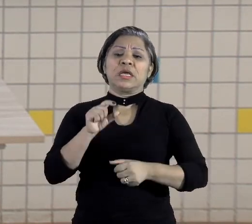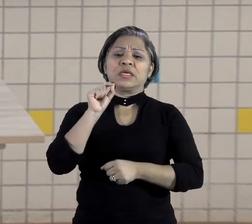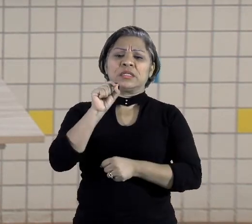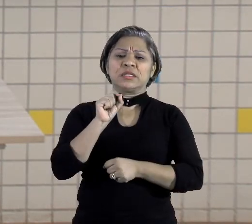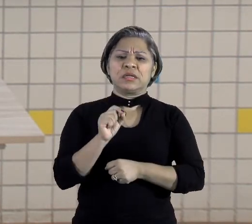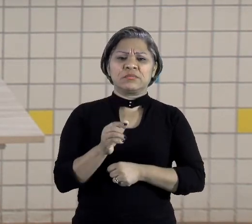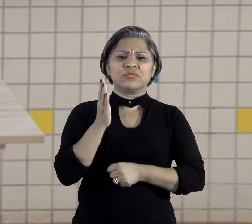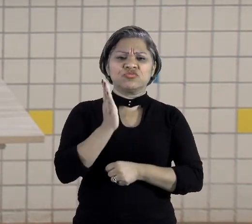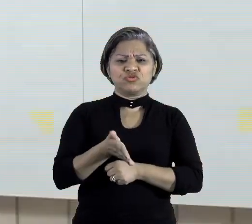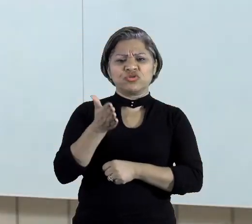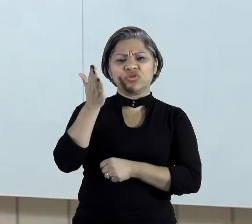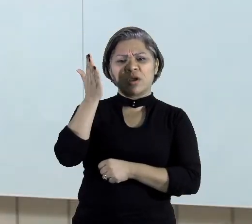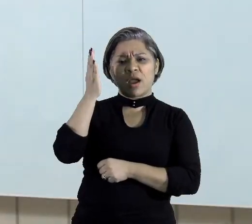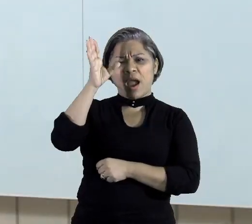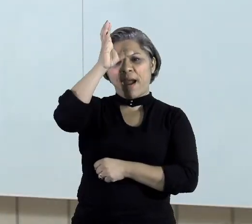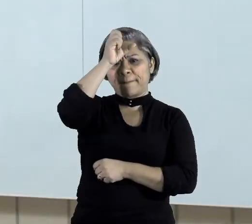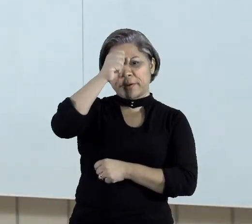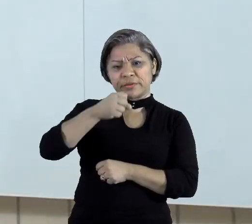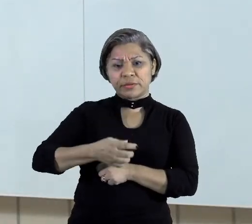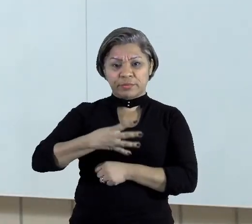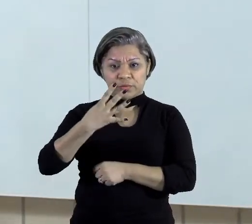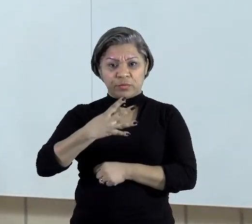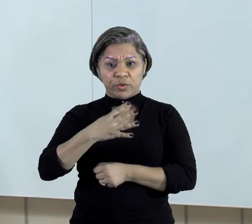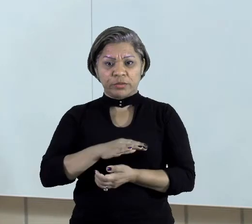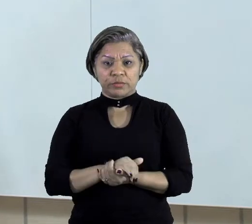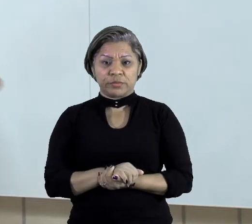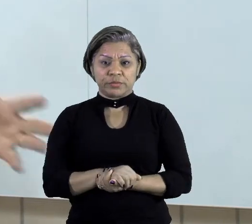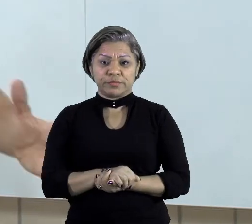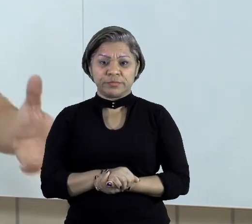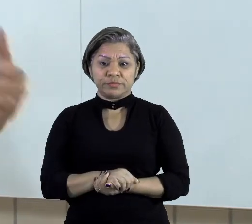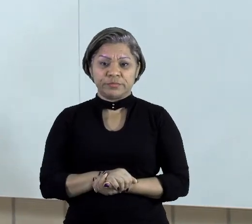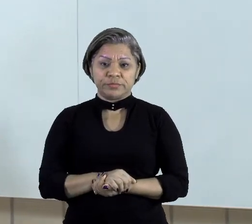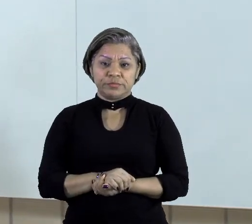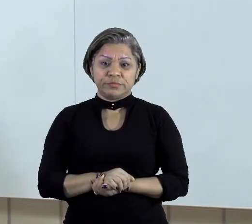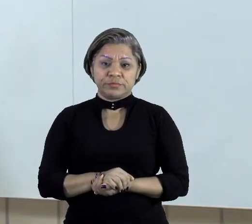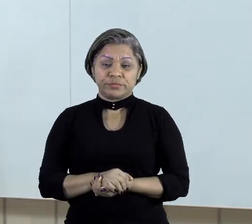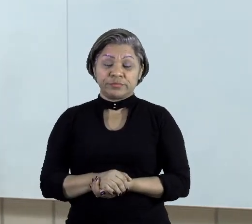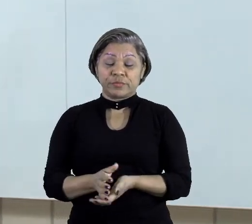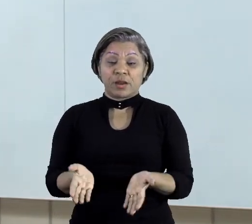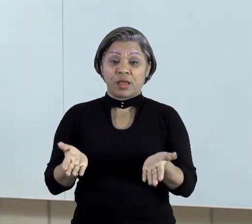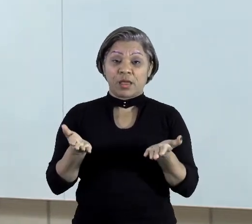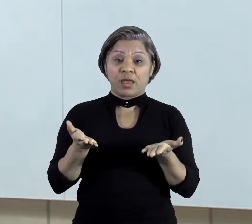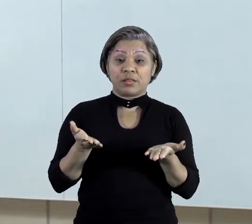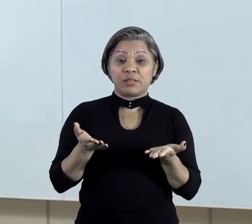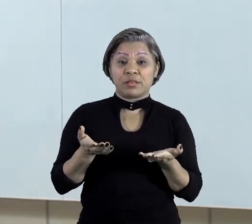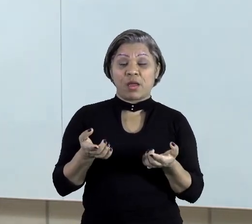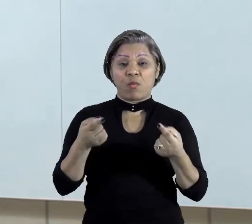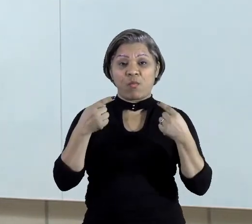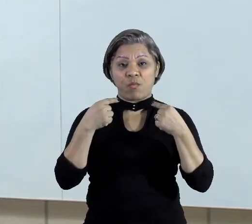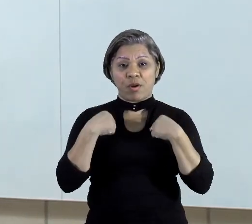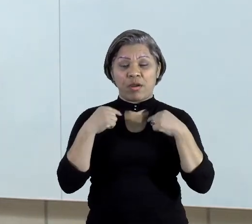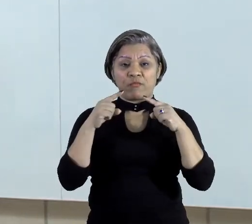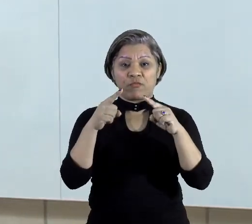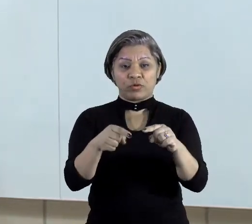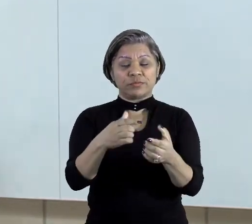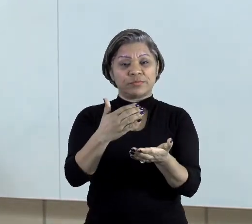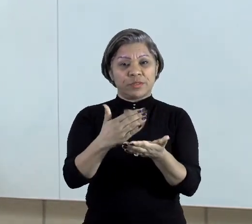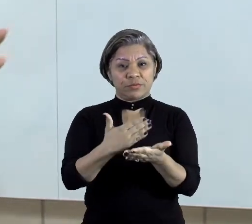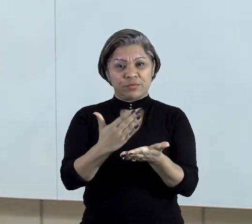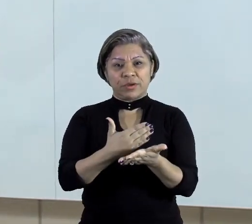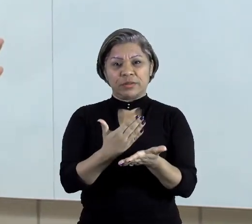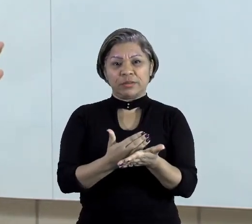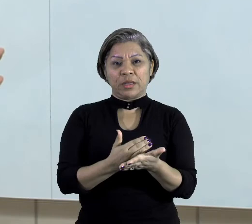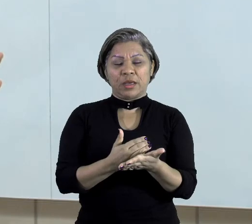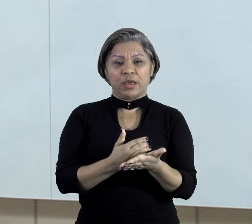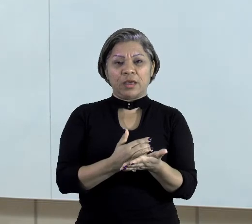4º ano. Estão lembrados? Pois então, eu, você e o caderno na